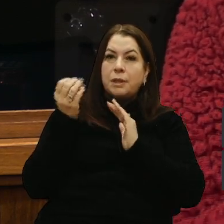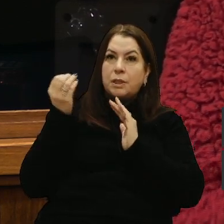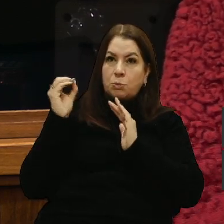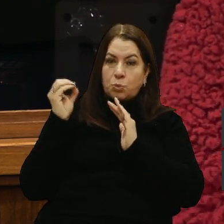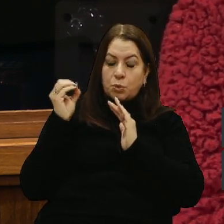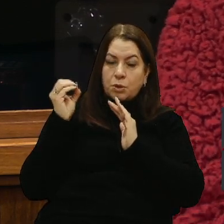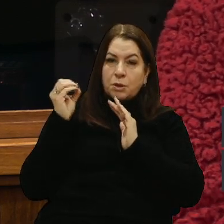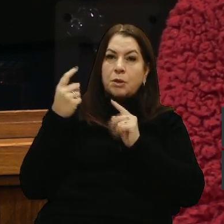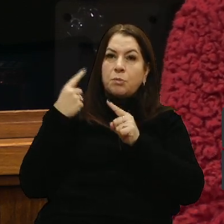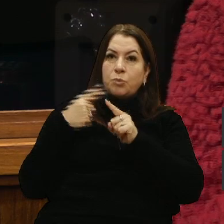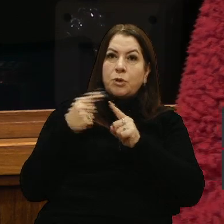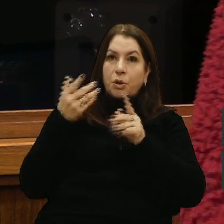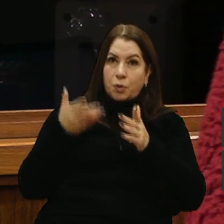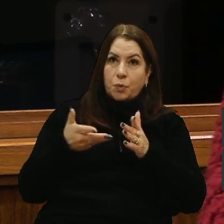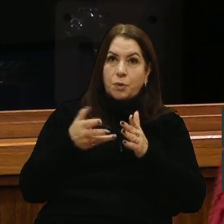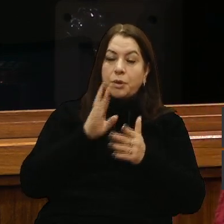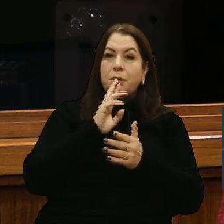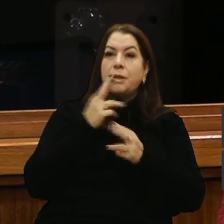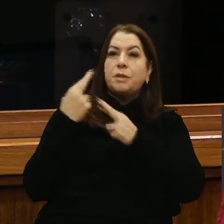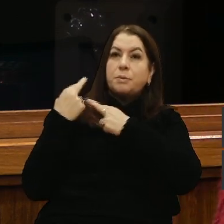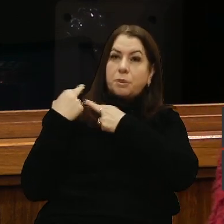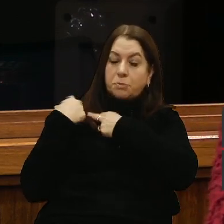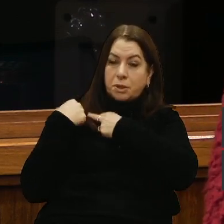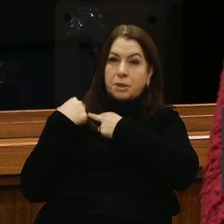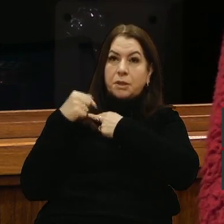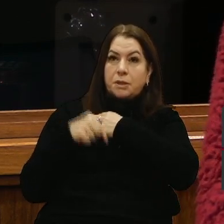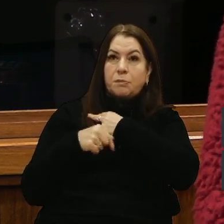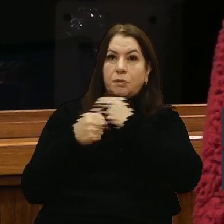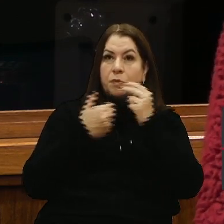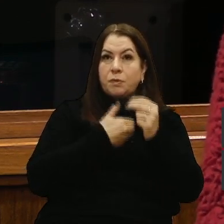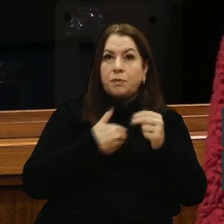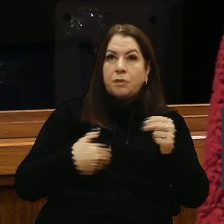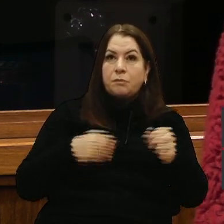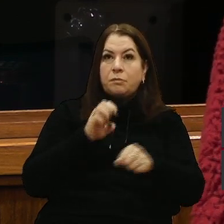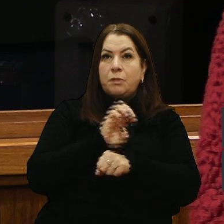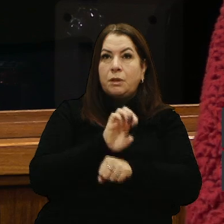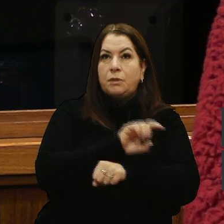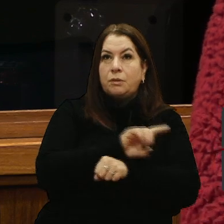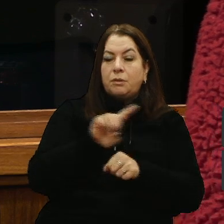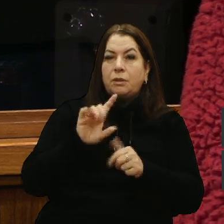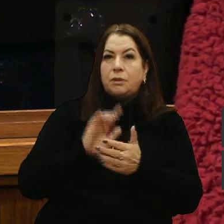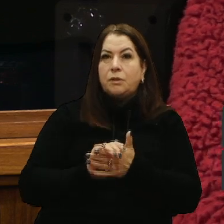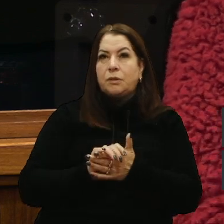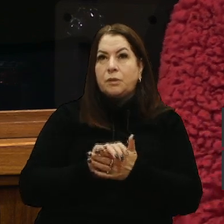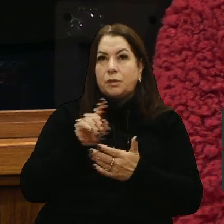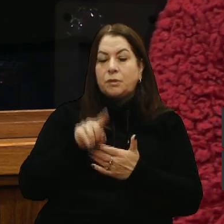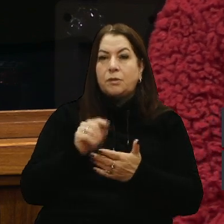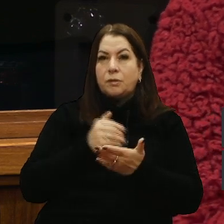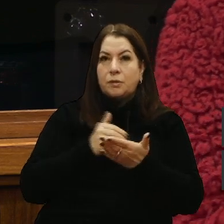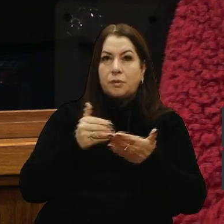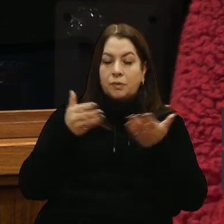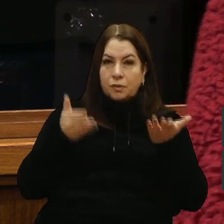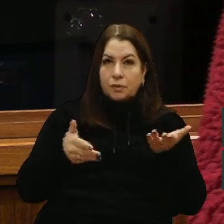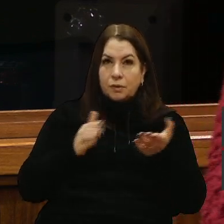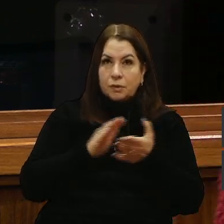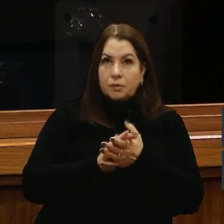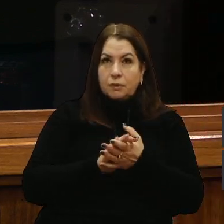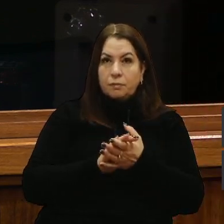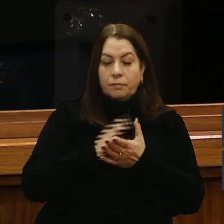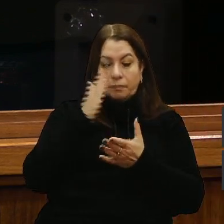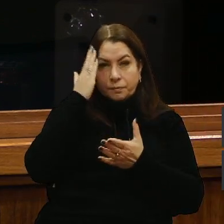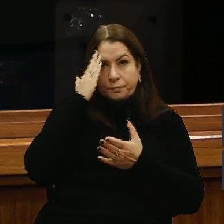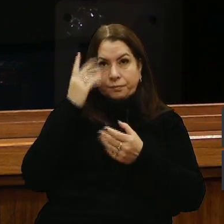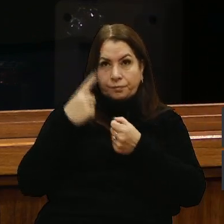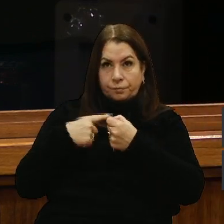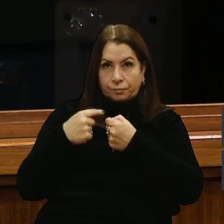Alegre, porque agora a responsabilidade ficou com o governo do Estado. E a partir de hoje, eu sei que o